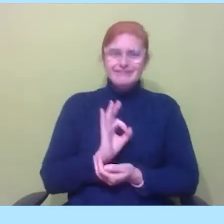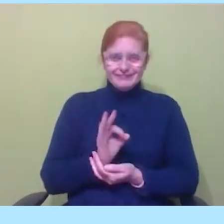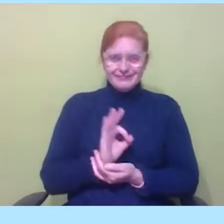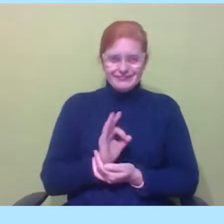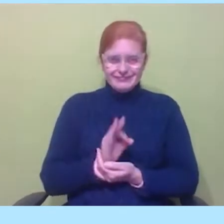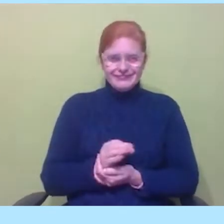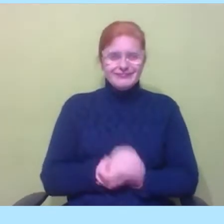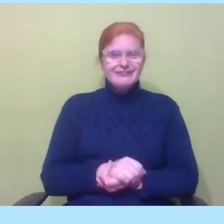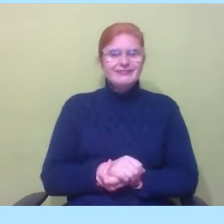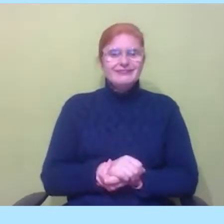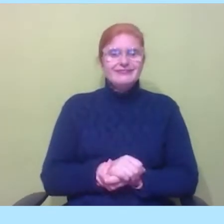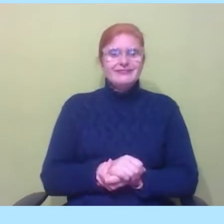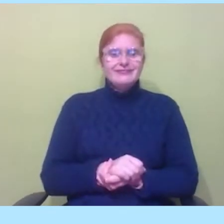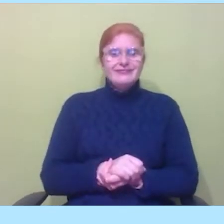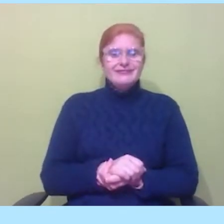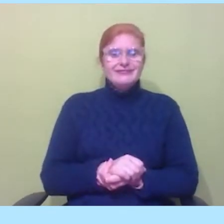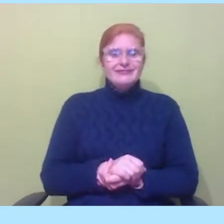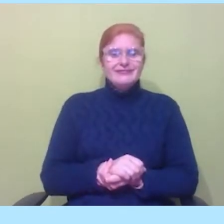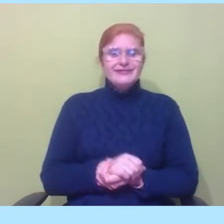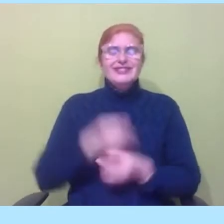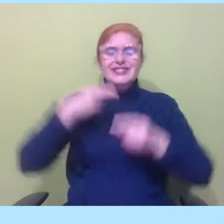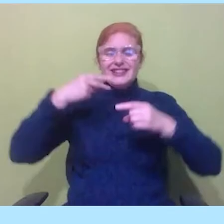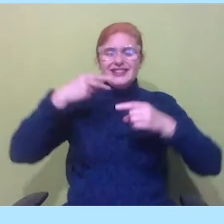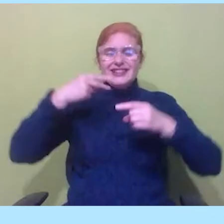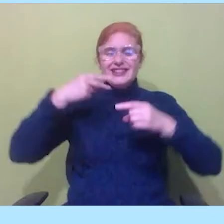pegando fogo o debate justamente sobre isso.